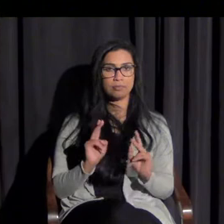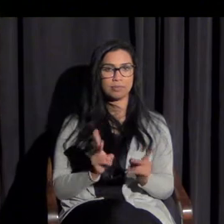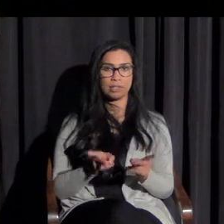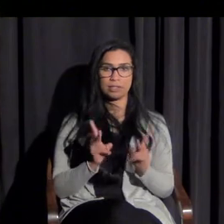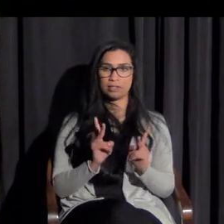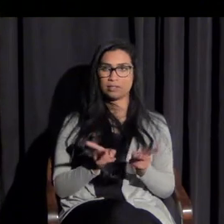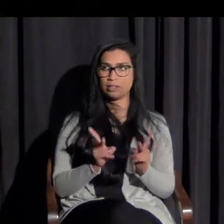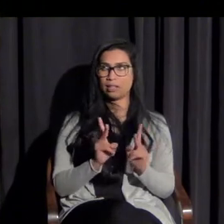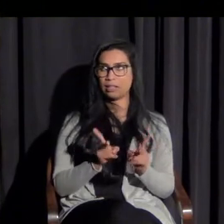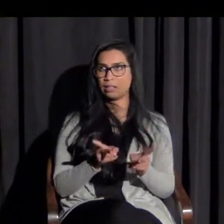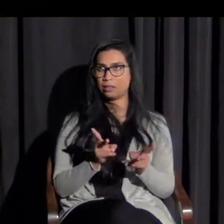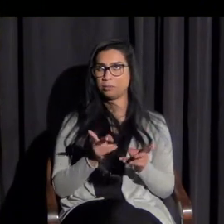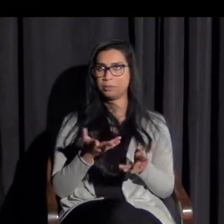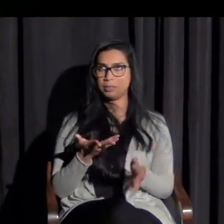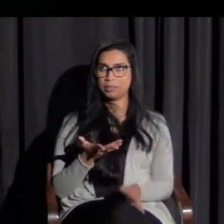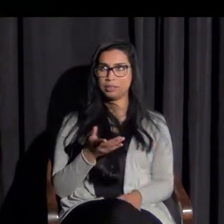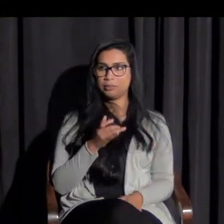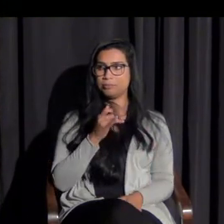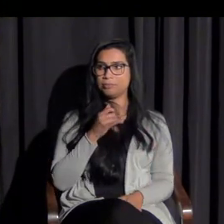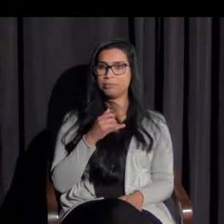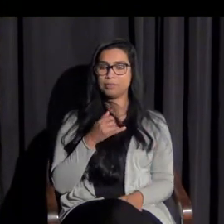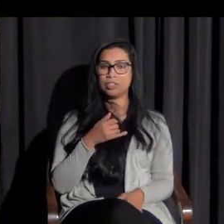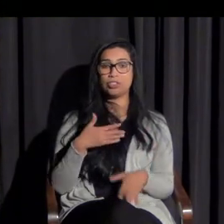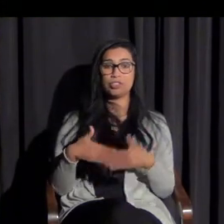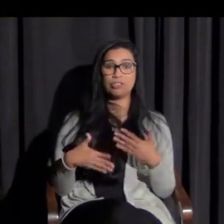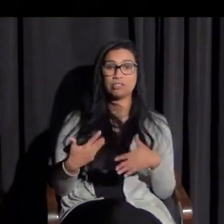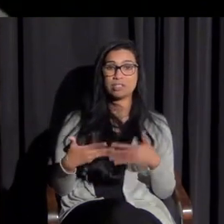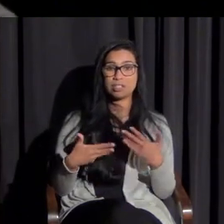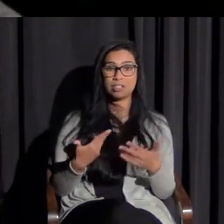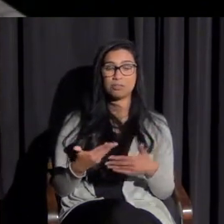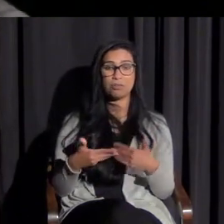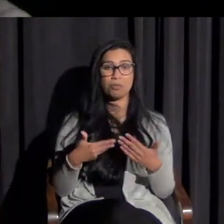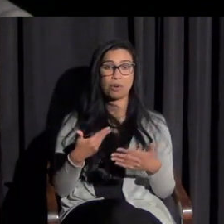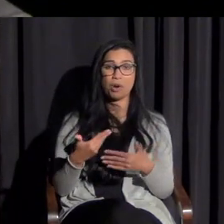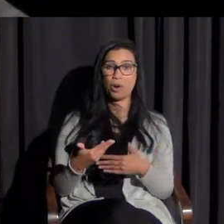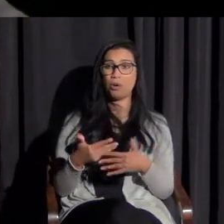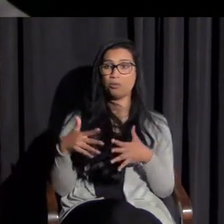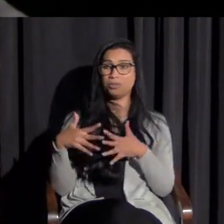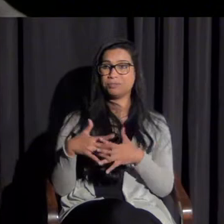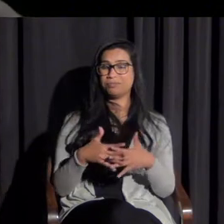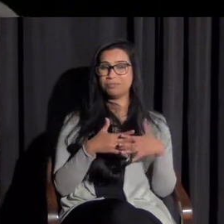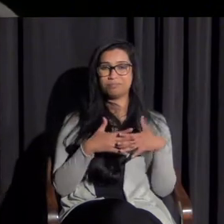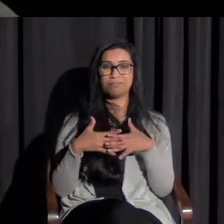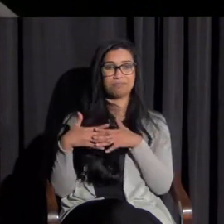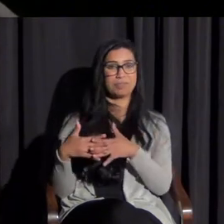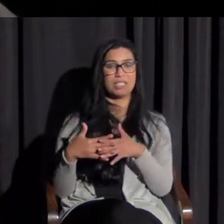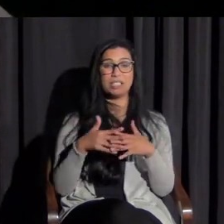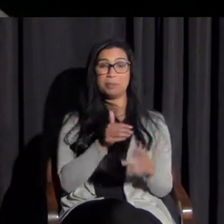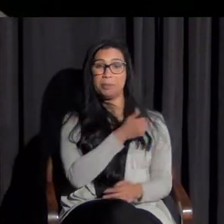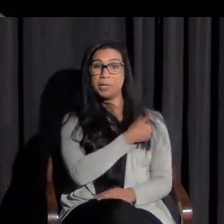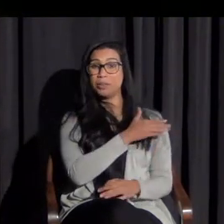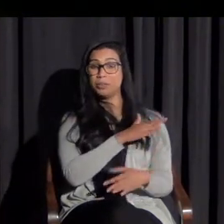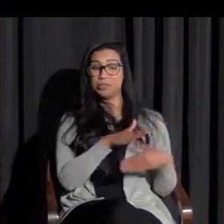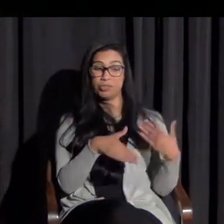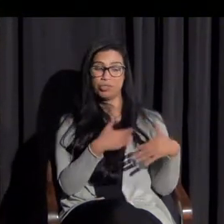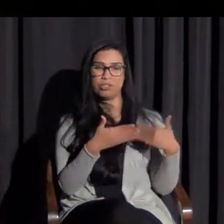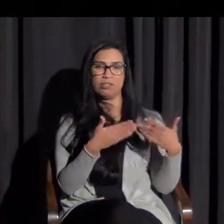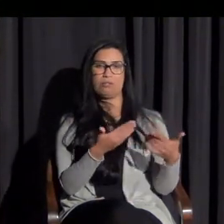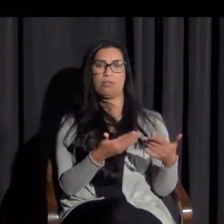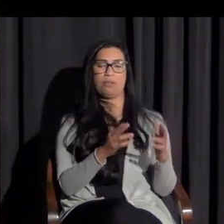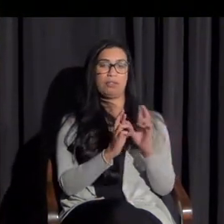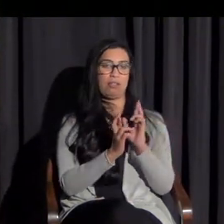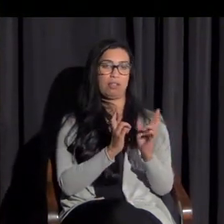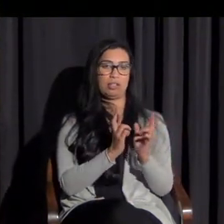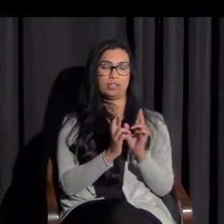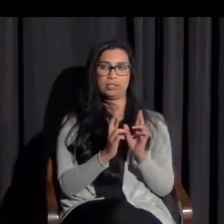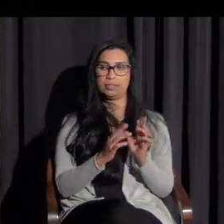os processos de segregação, né, e gerando também conflitos e preconceitos nessas relações.